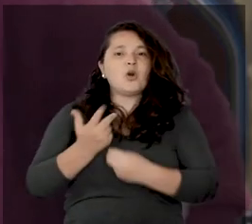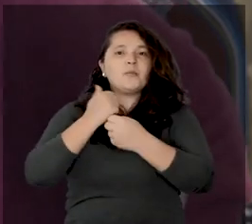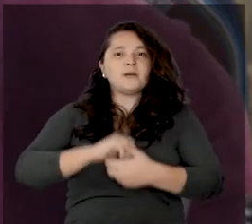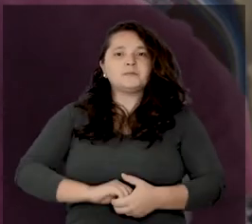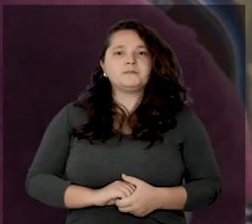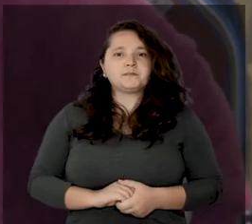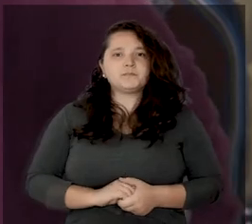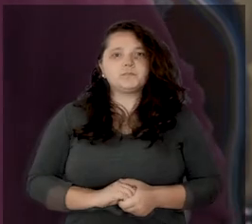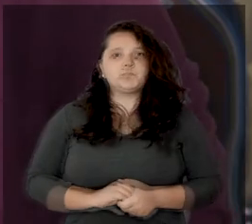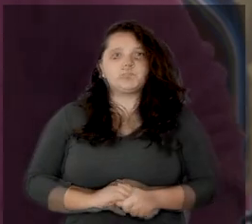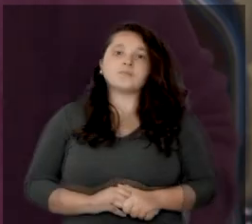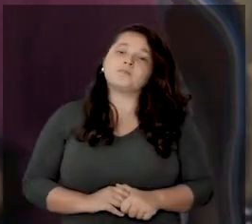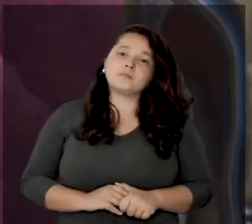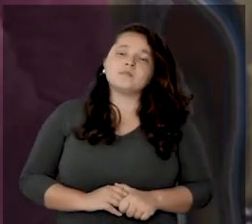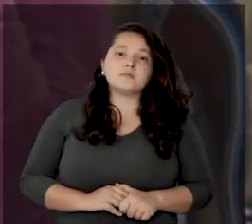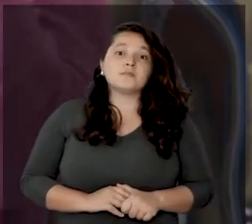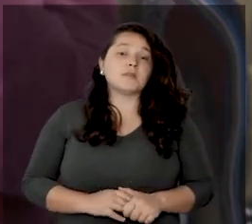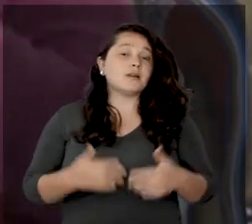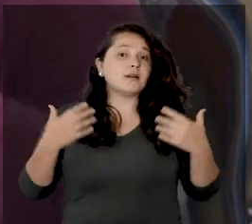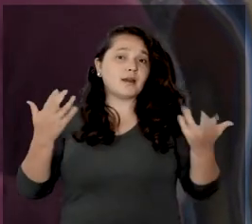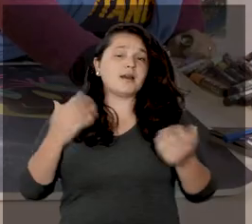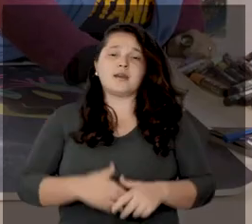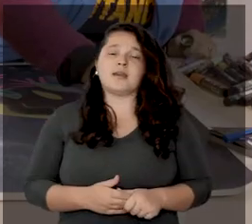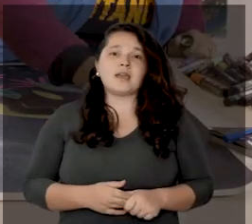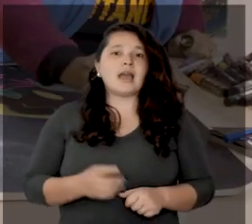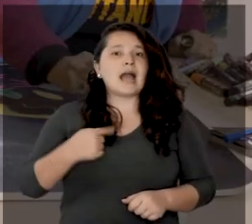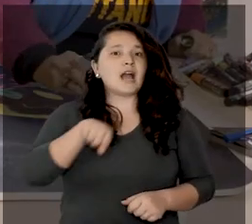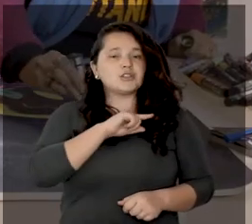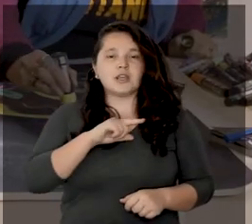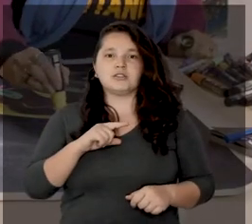seja lá o que isso seja também, né? A gente não vai construir nada,